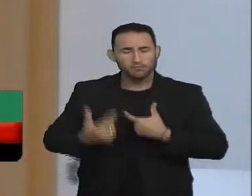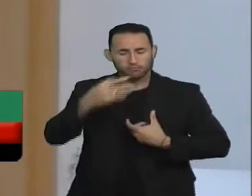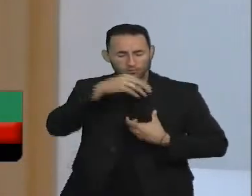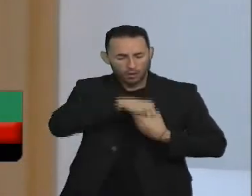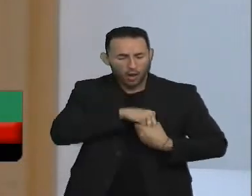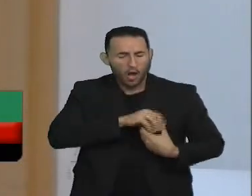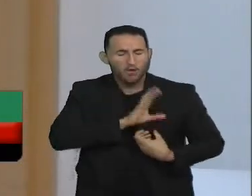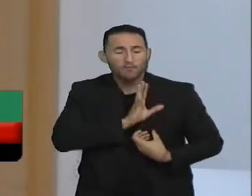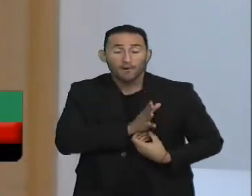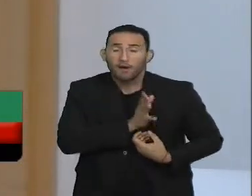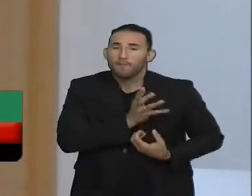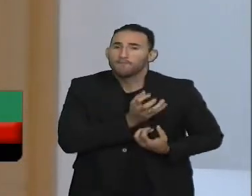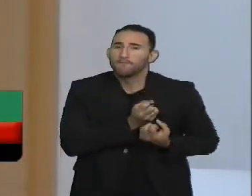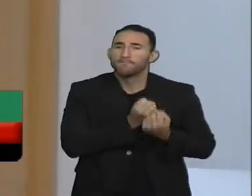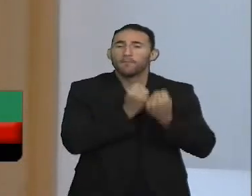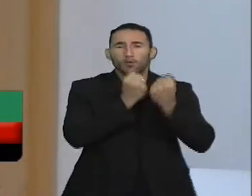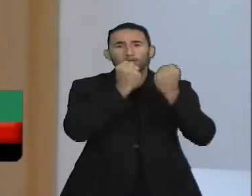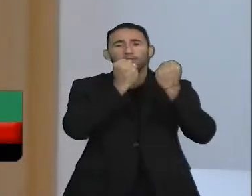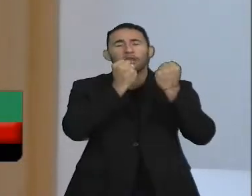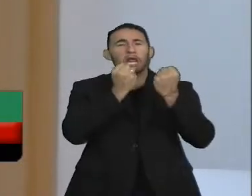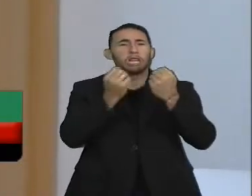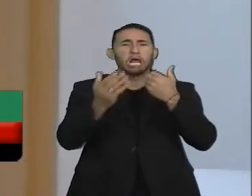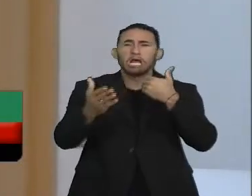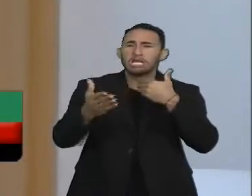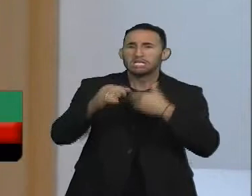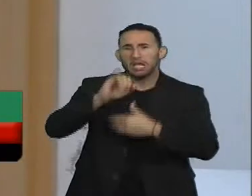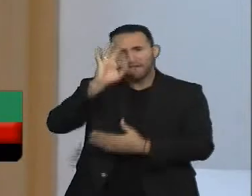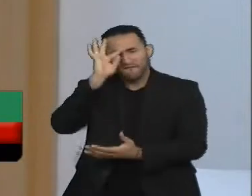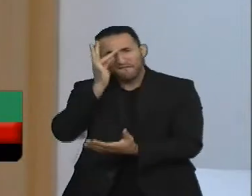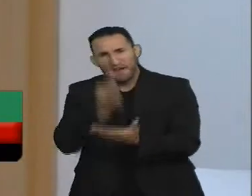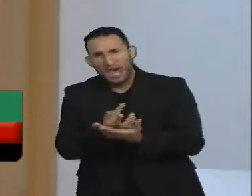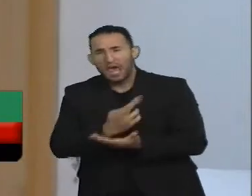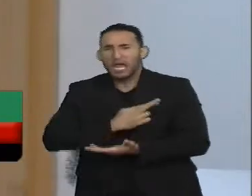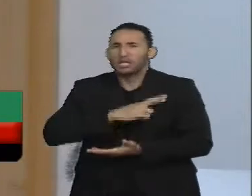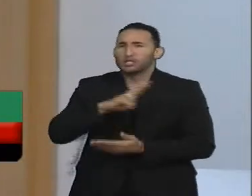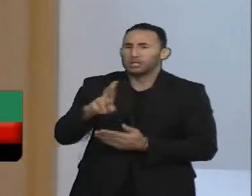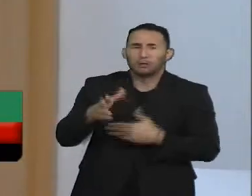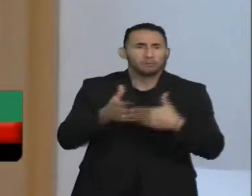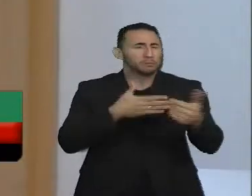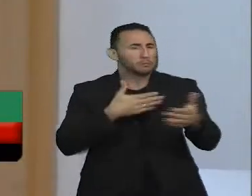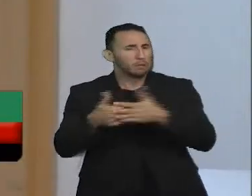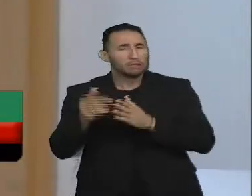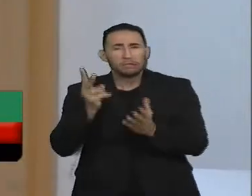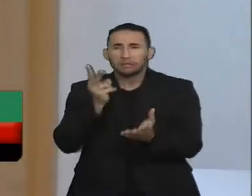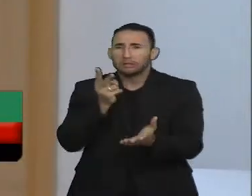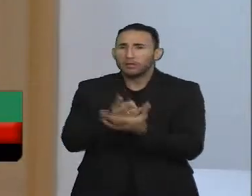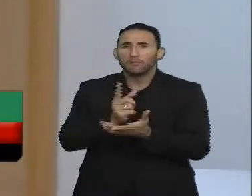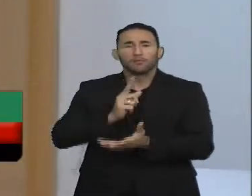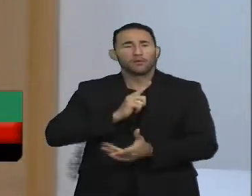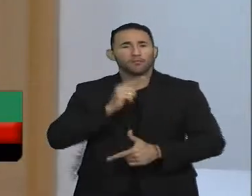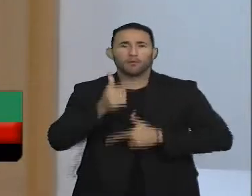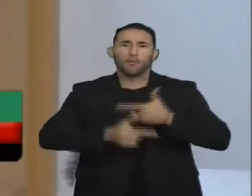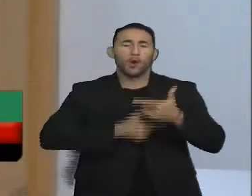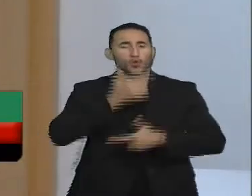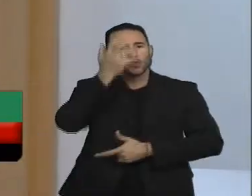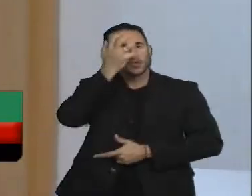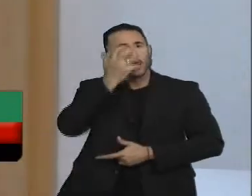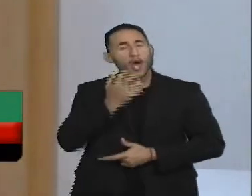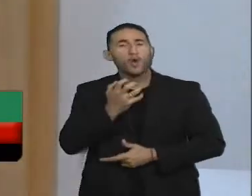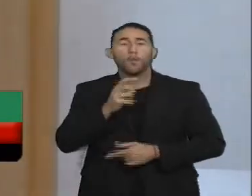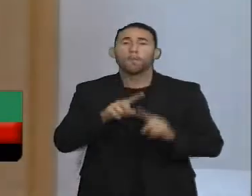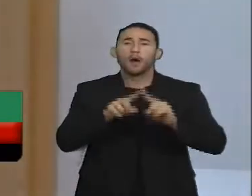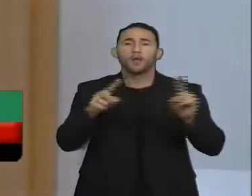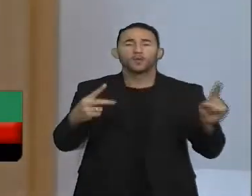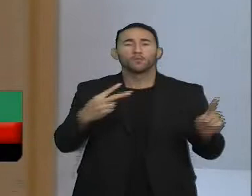né? Independente da questão partidária, de crença, de religião, tem um trabalho muito sério, né? E eu não